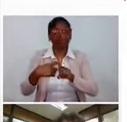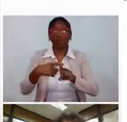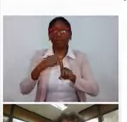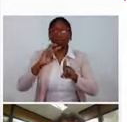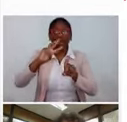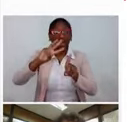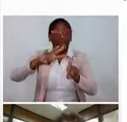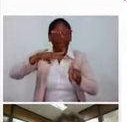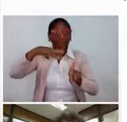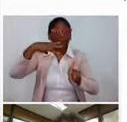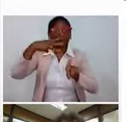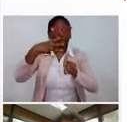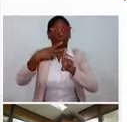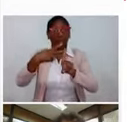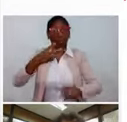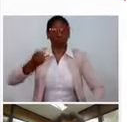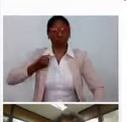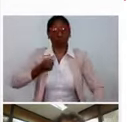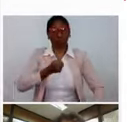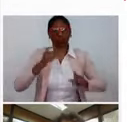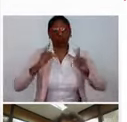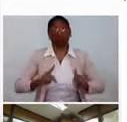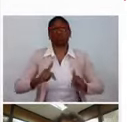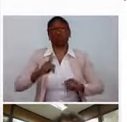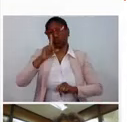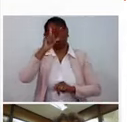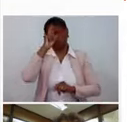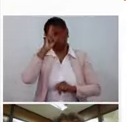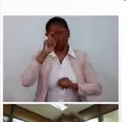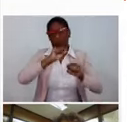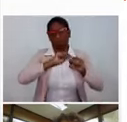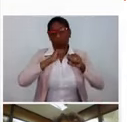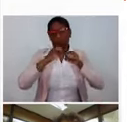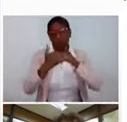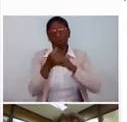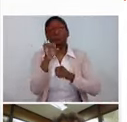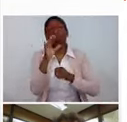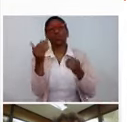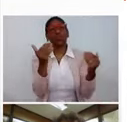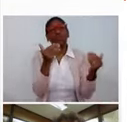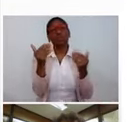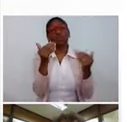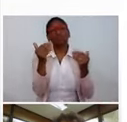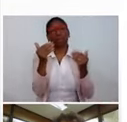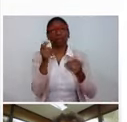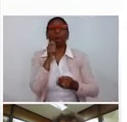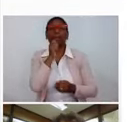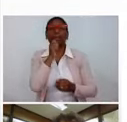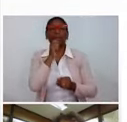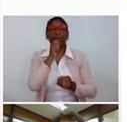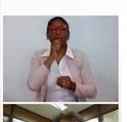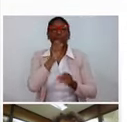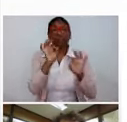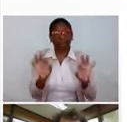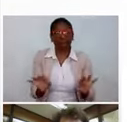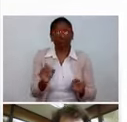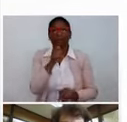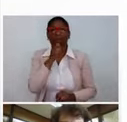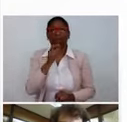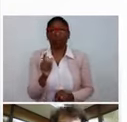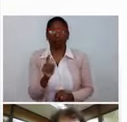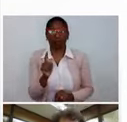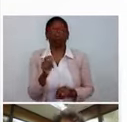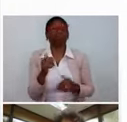triplicou o número de internados em leitos clínicos com Covid ou suspeitos de Covid desde o início do ano. Aqui a mesma